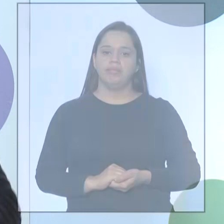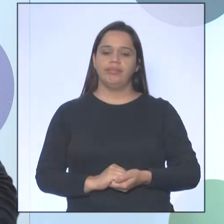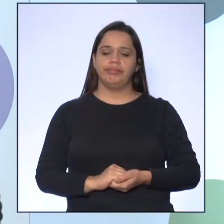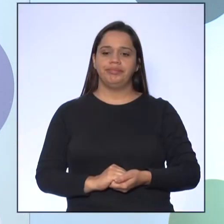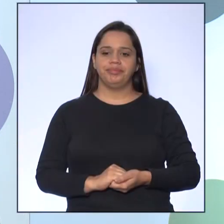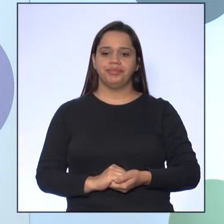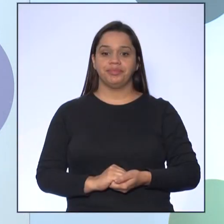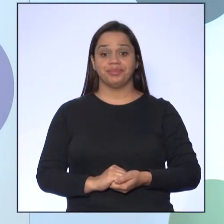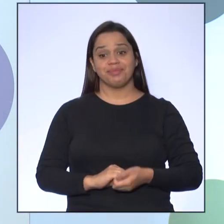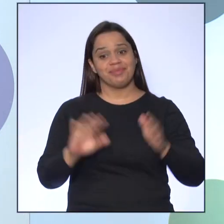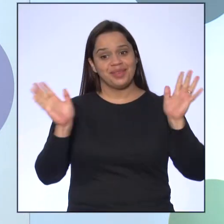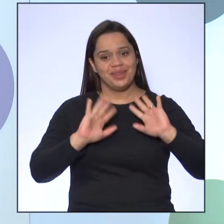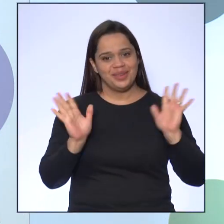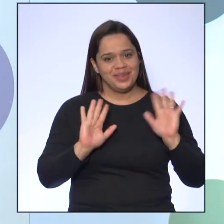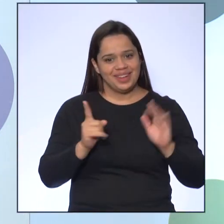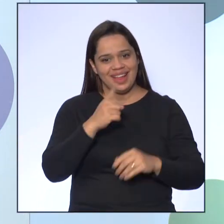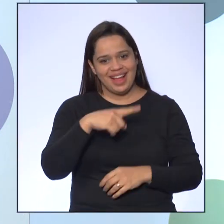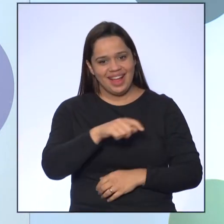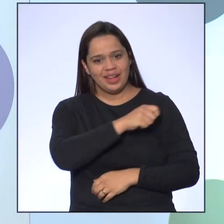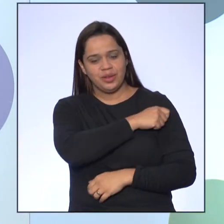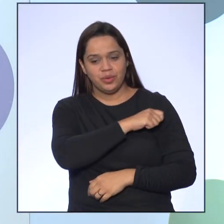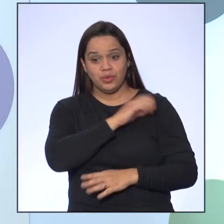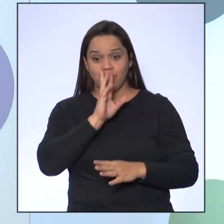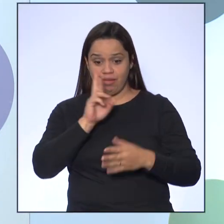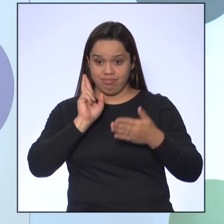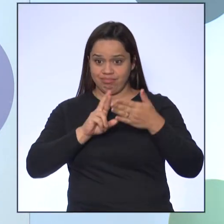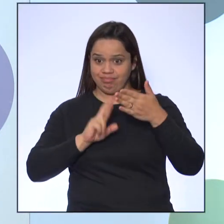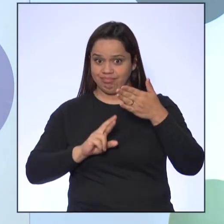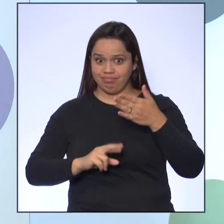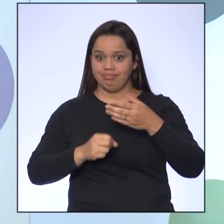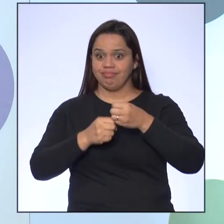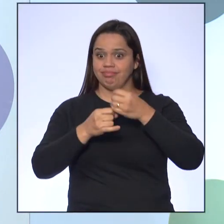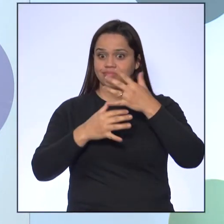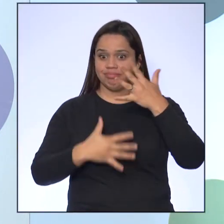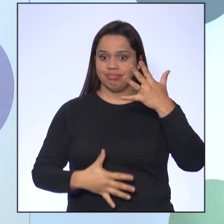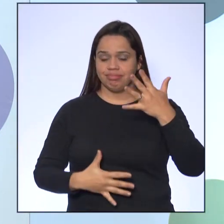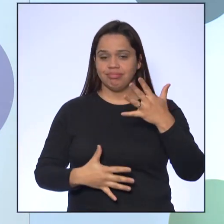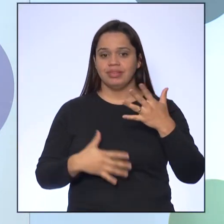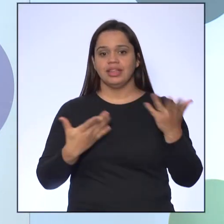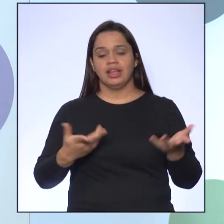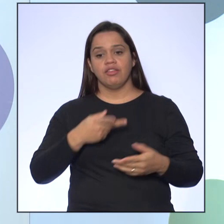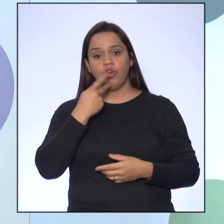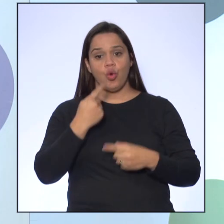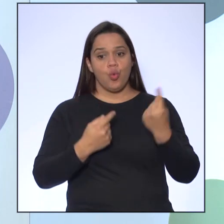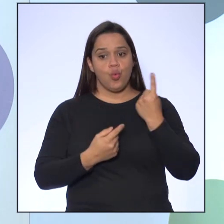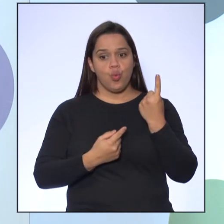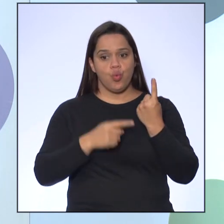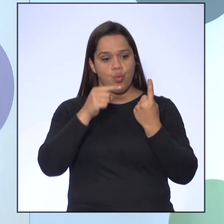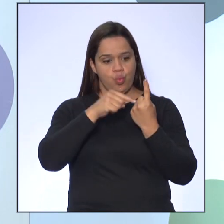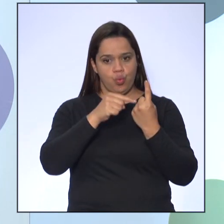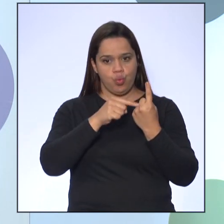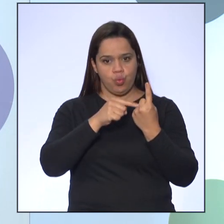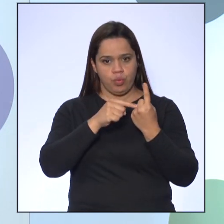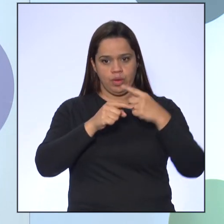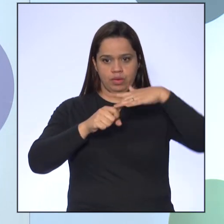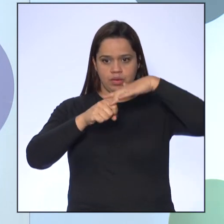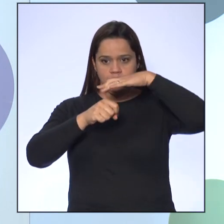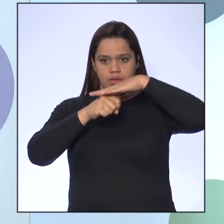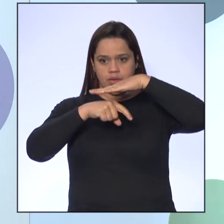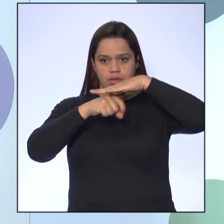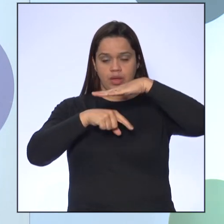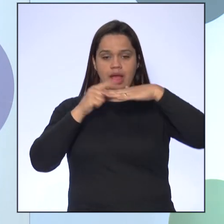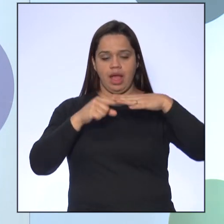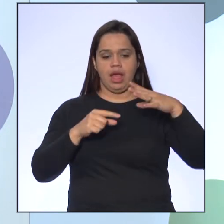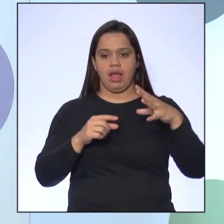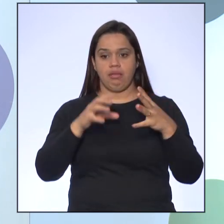Olá, pessoal. Muita gente respondendo no chat. O Lucas falou que um é se cadastre. O